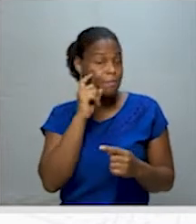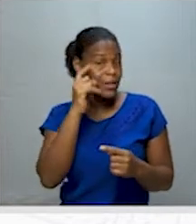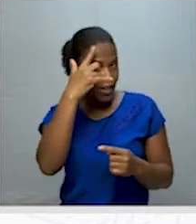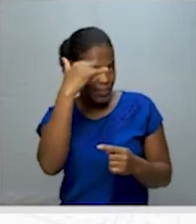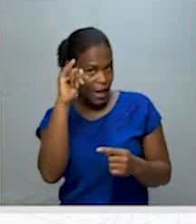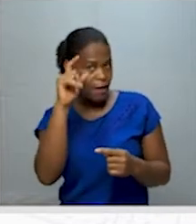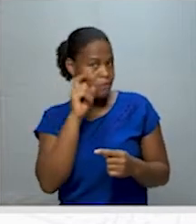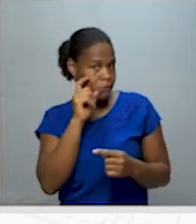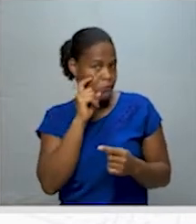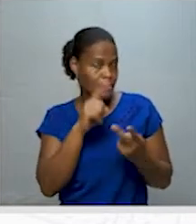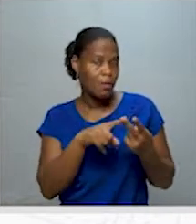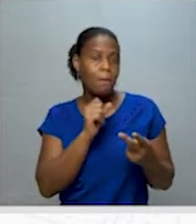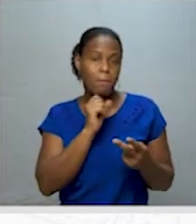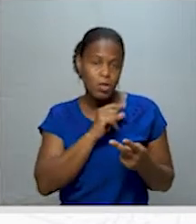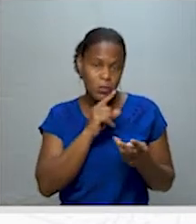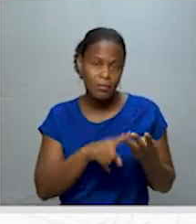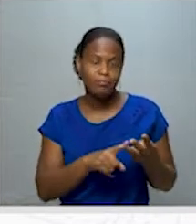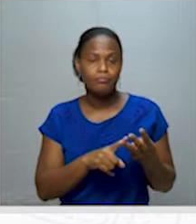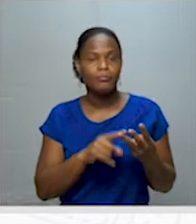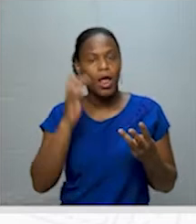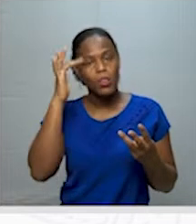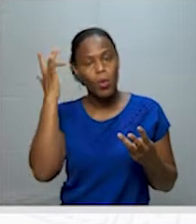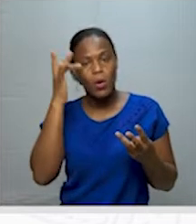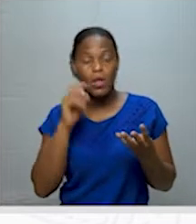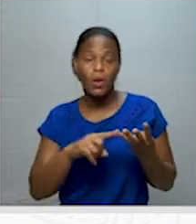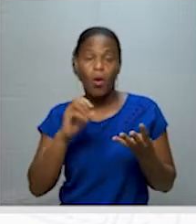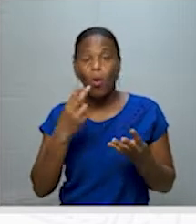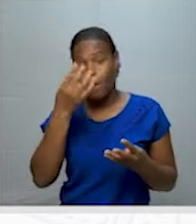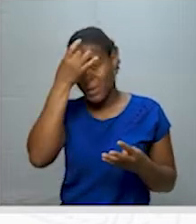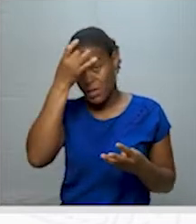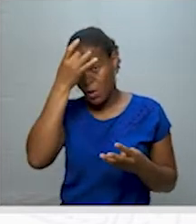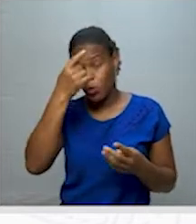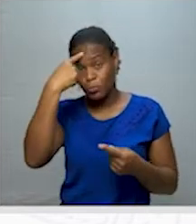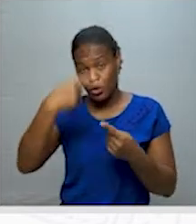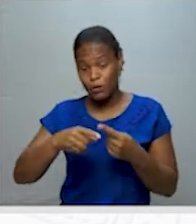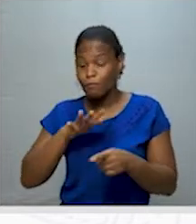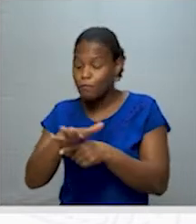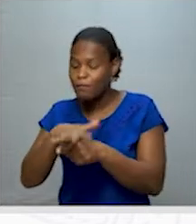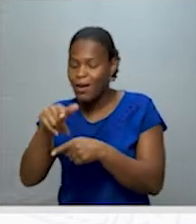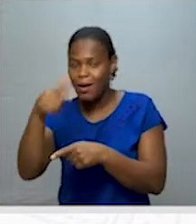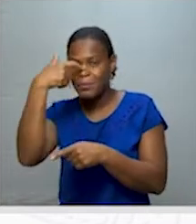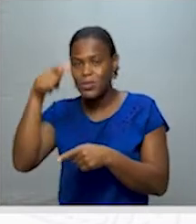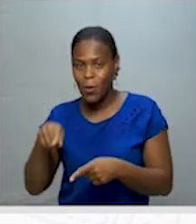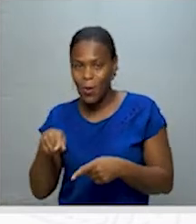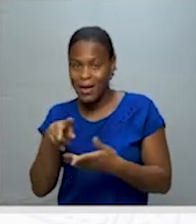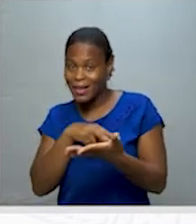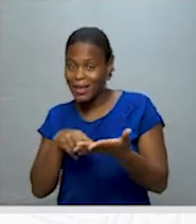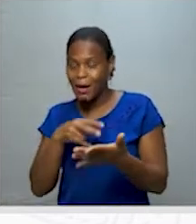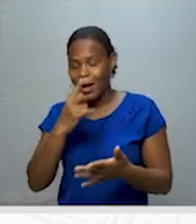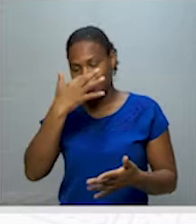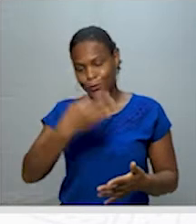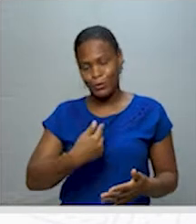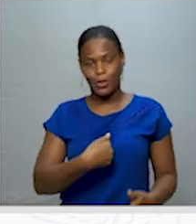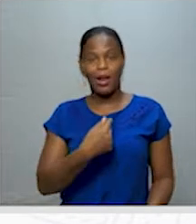uma ideia, hipótese, teoria ou opinião e o objetivo de convencer o leitor para que acredite